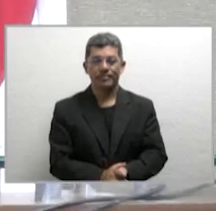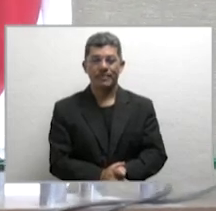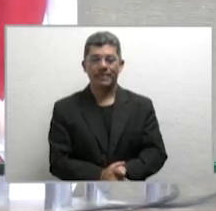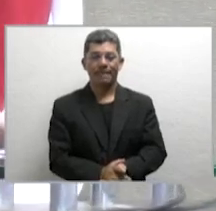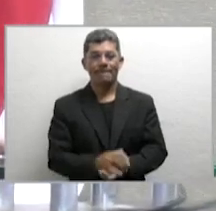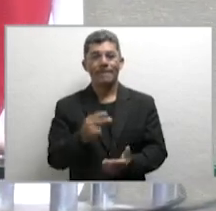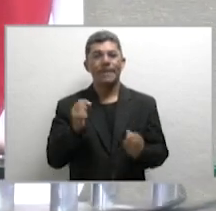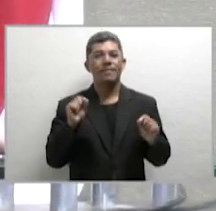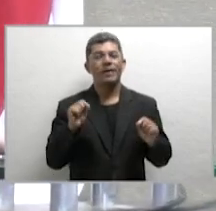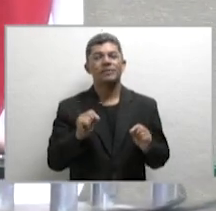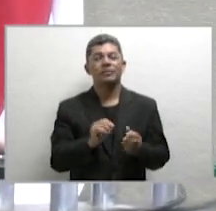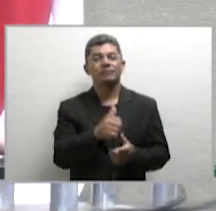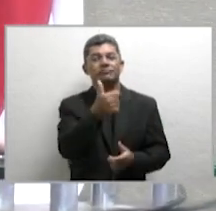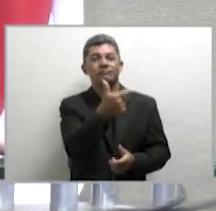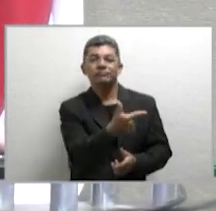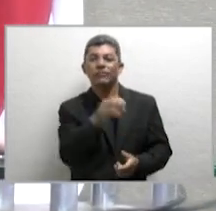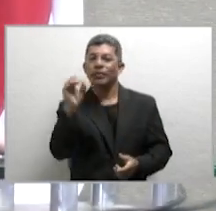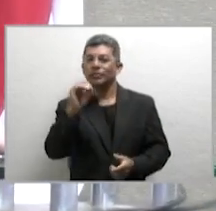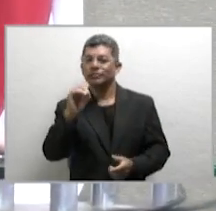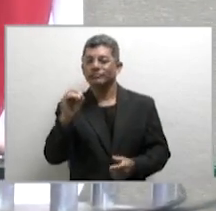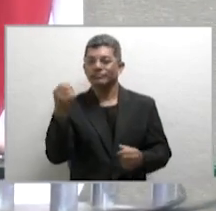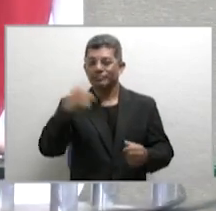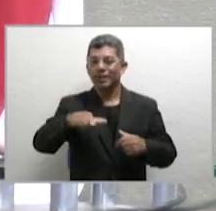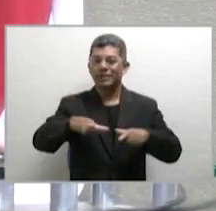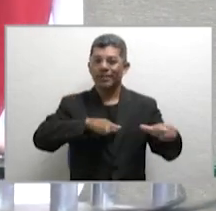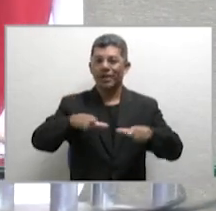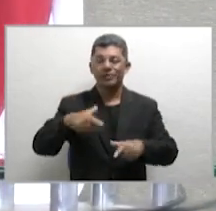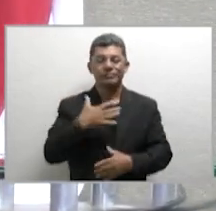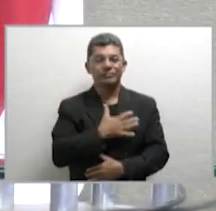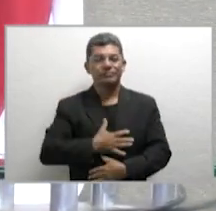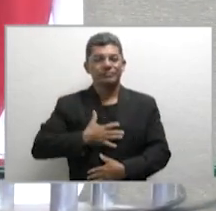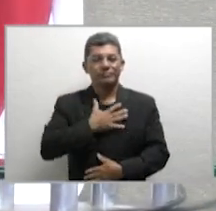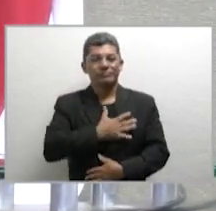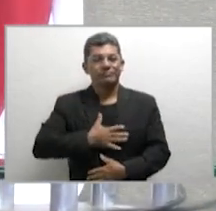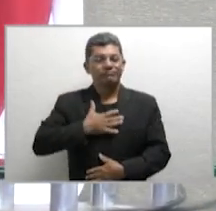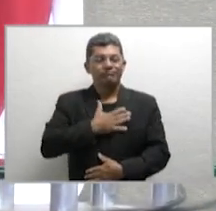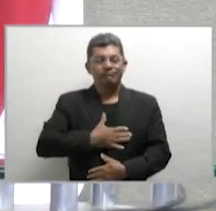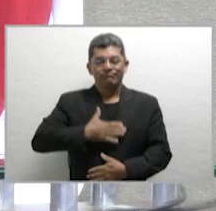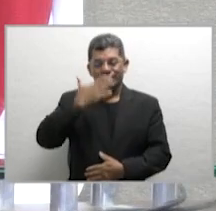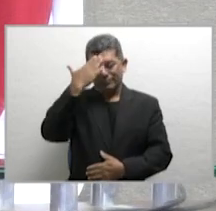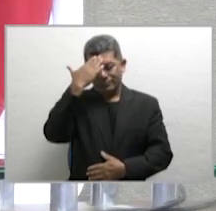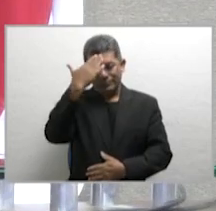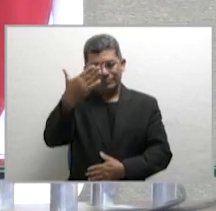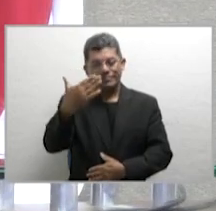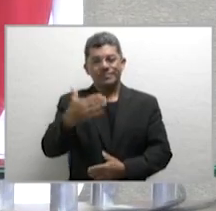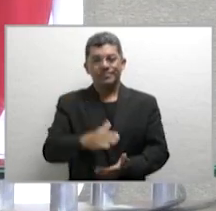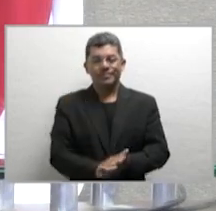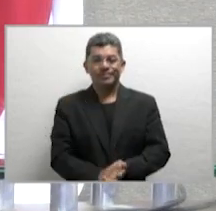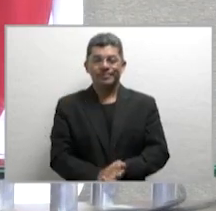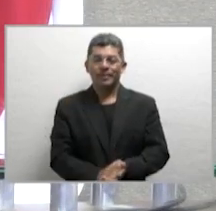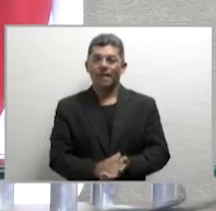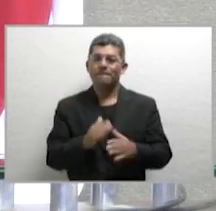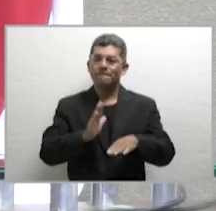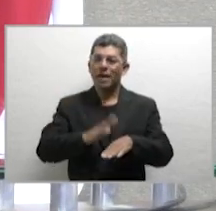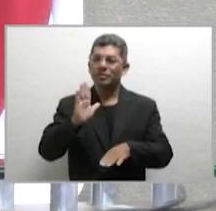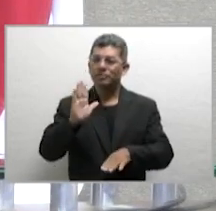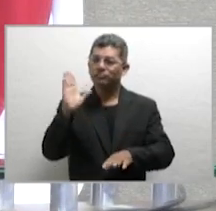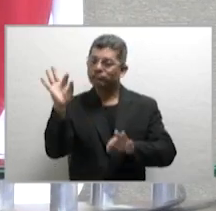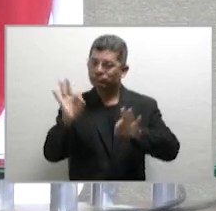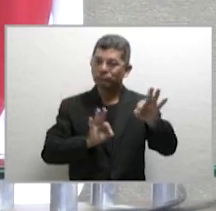para essa 20ª legislatura, e fico muito honrado, grato, mas ainda mais